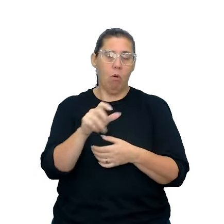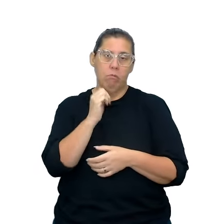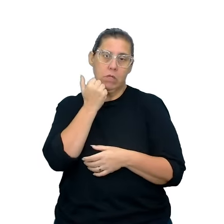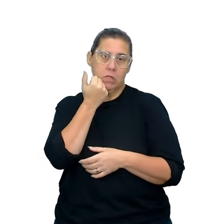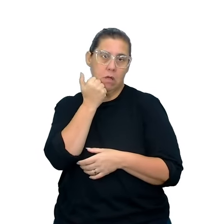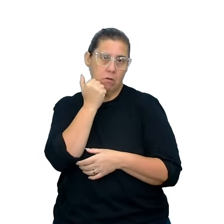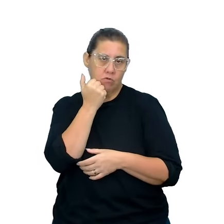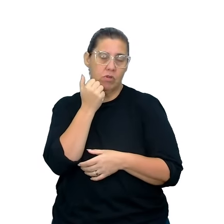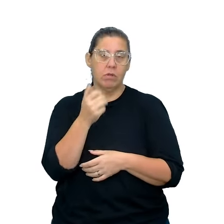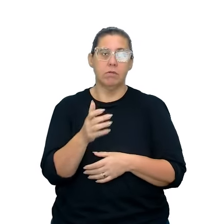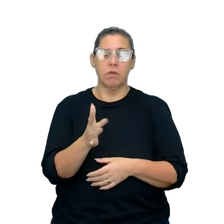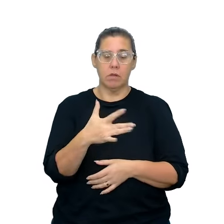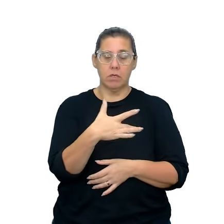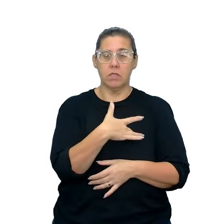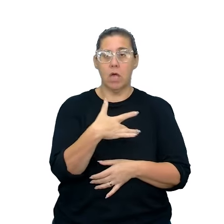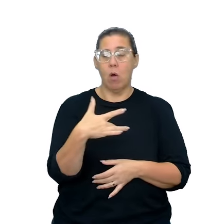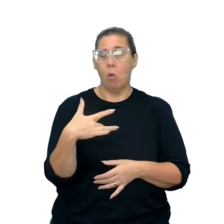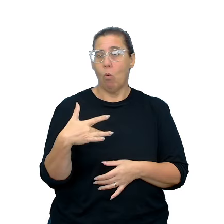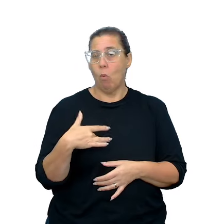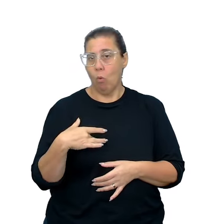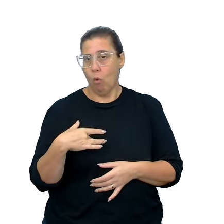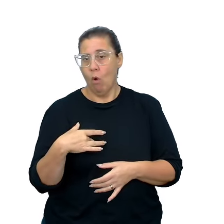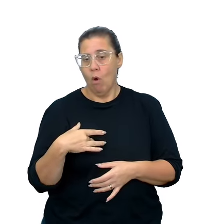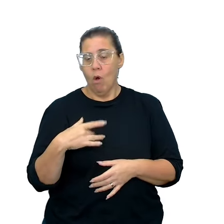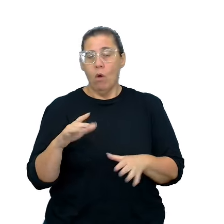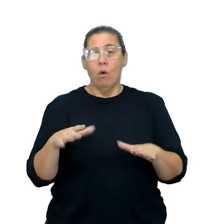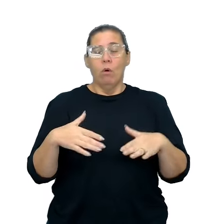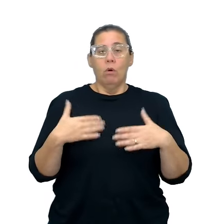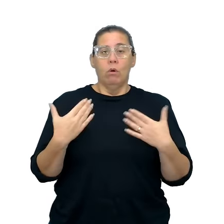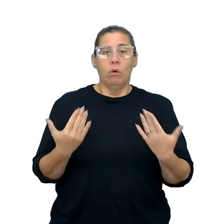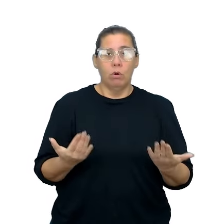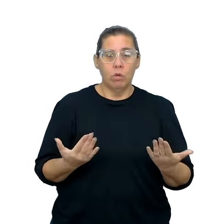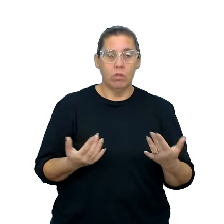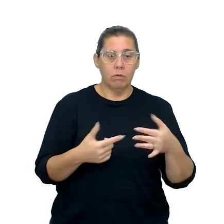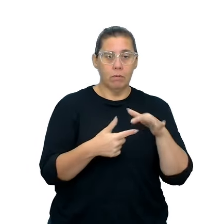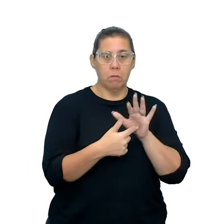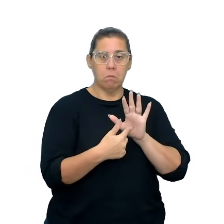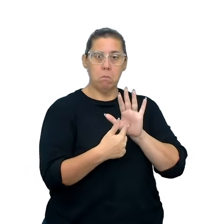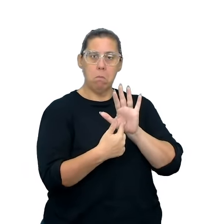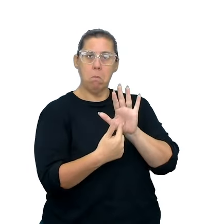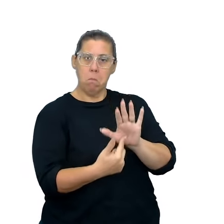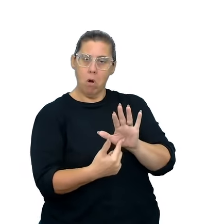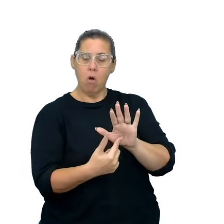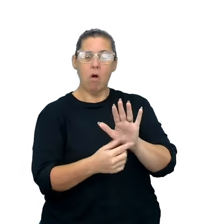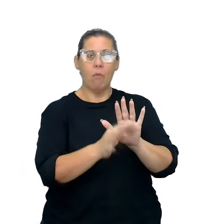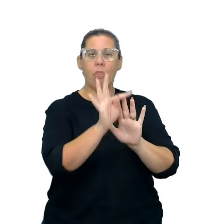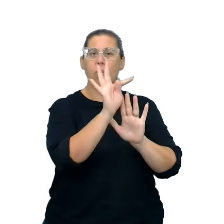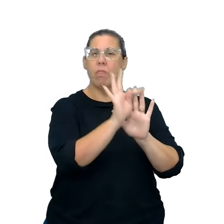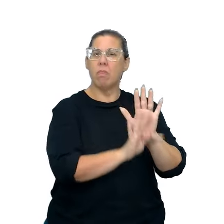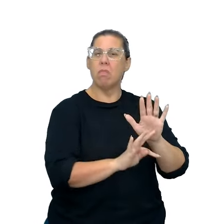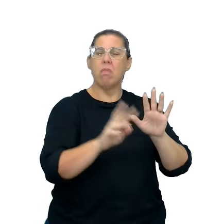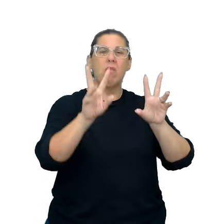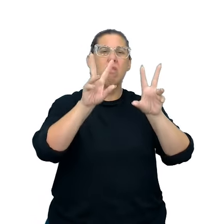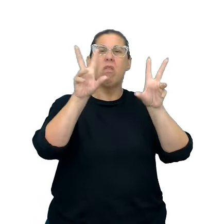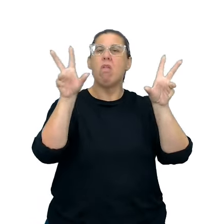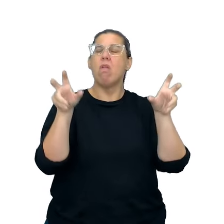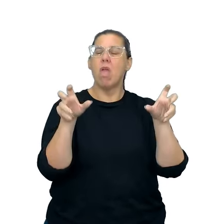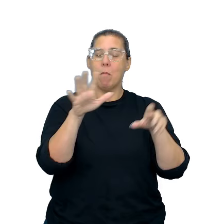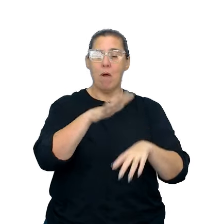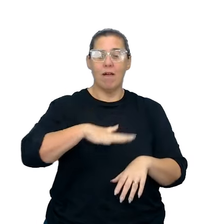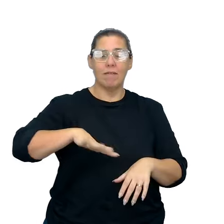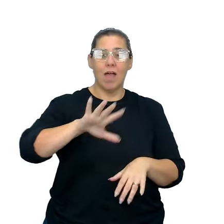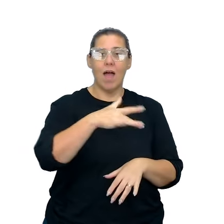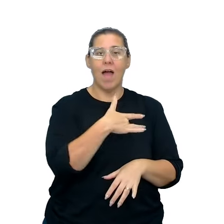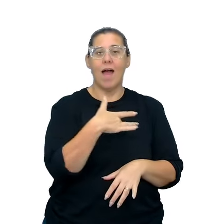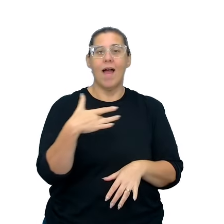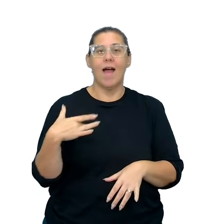da área da saúde. Então, ele vai muito mais expor, né, acerca do tema específico da área da saúde.